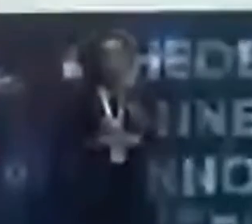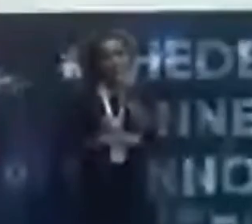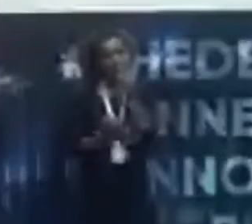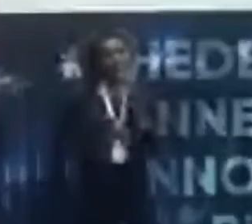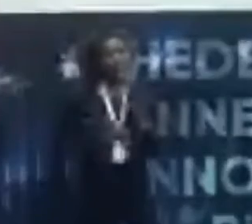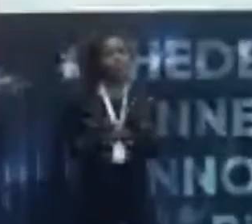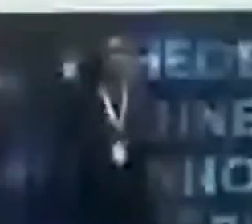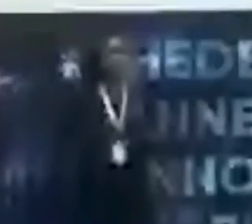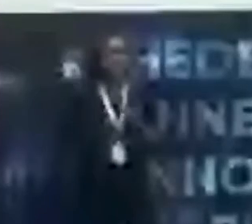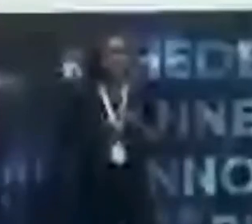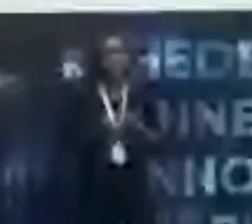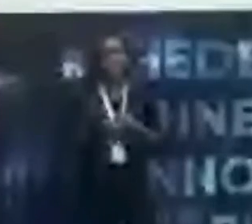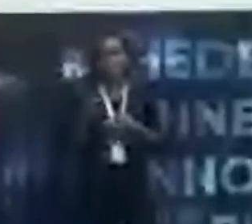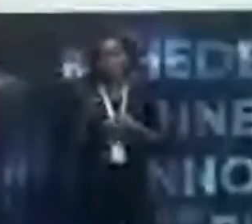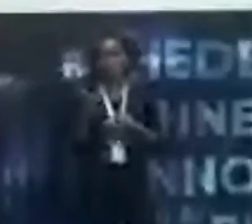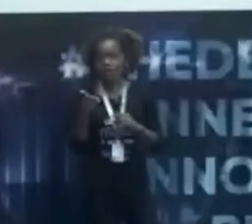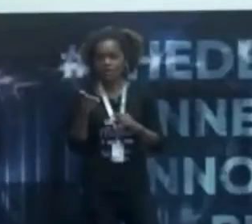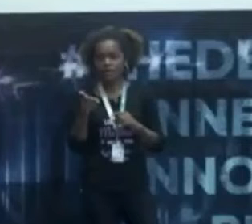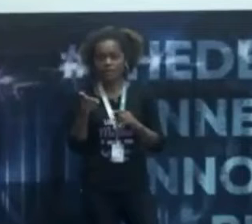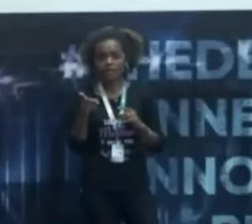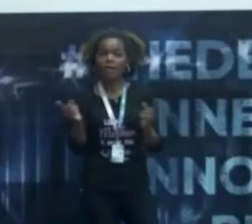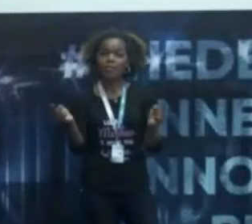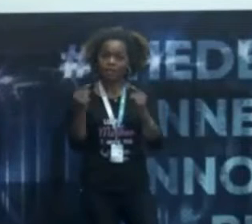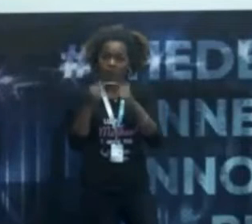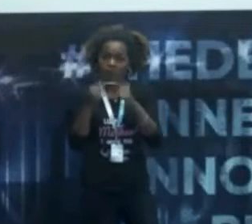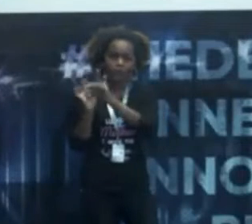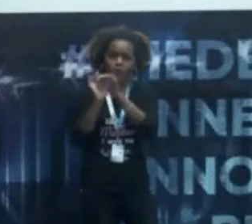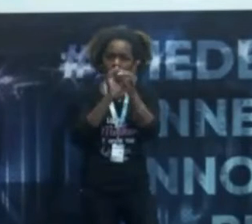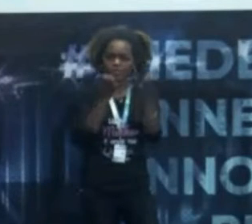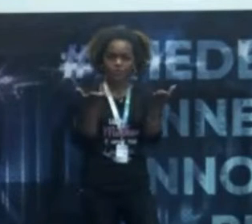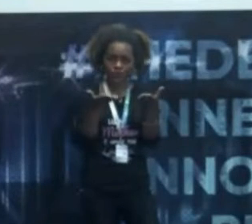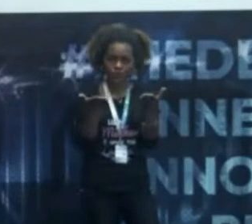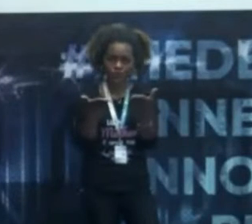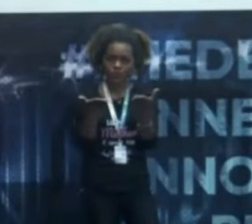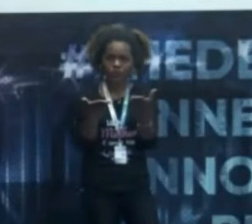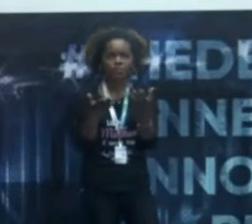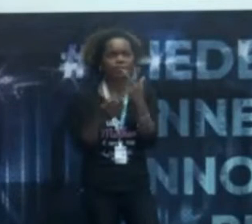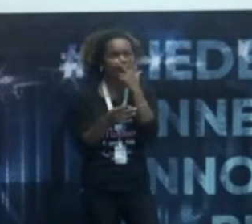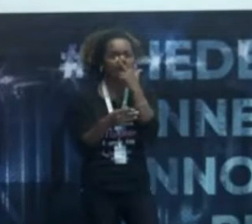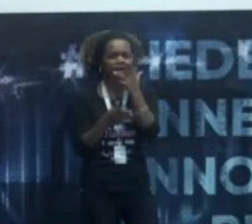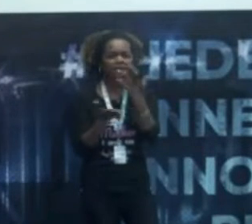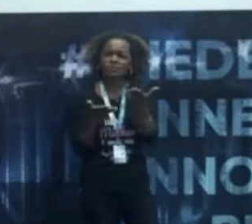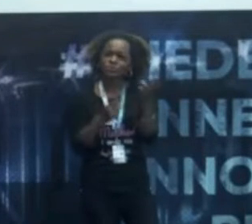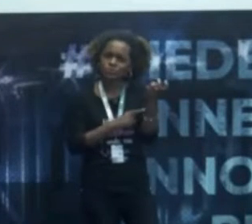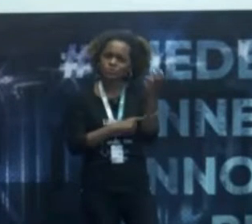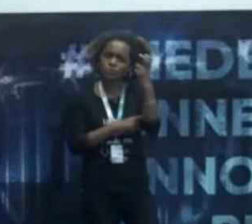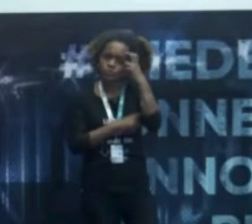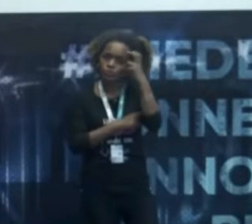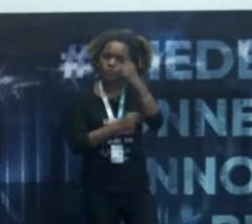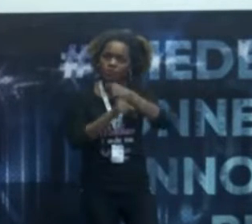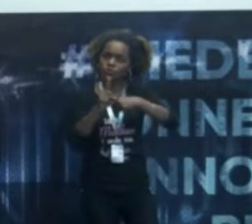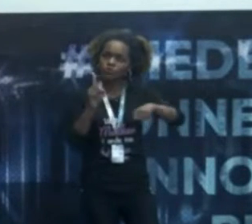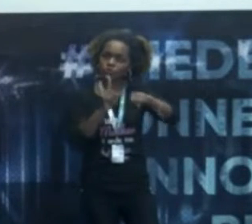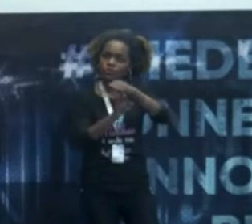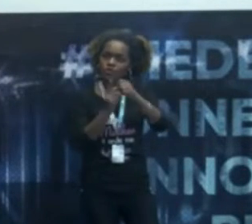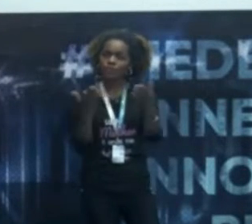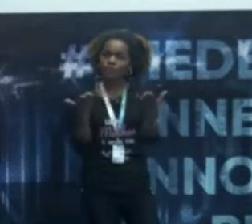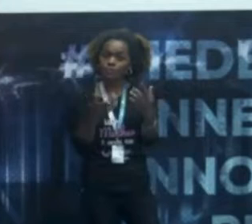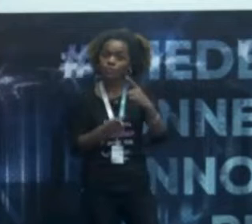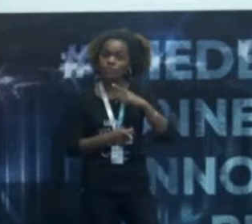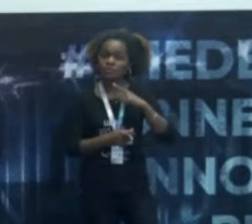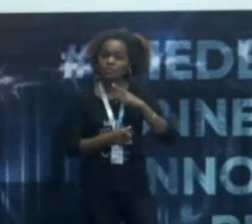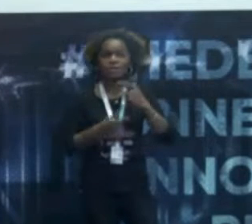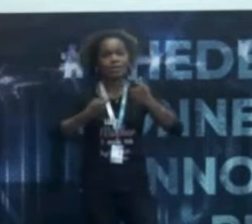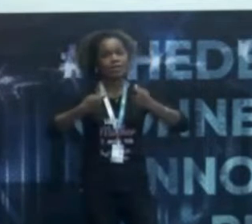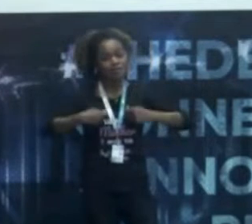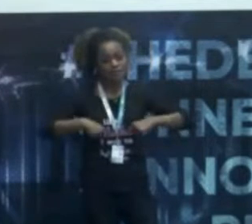up em um contexto, em uma conjuntura social que precisa